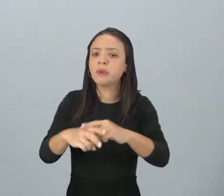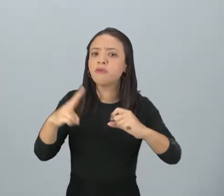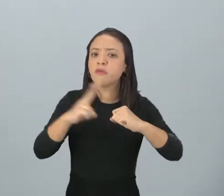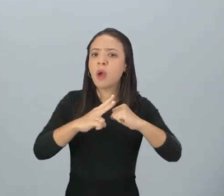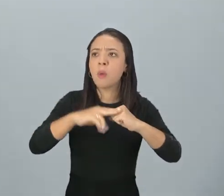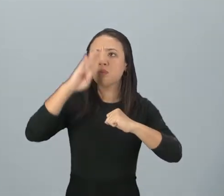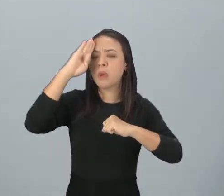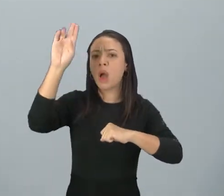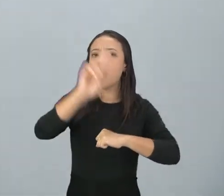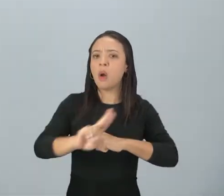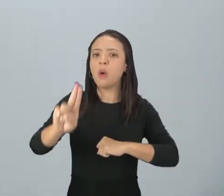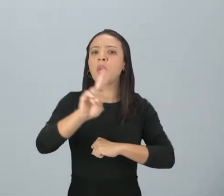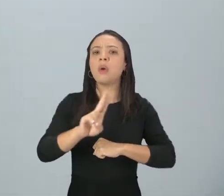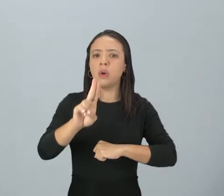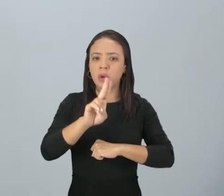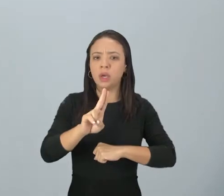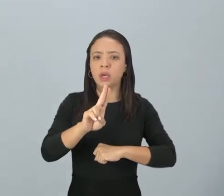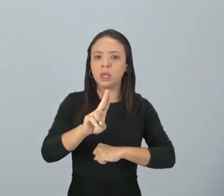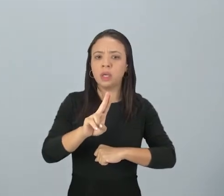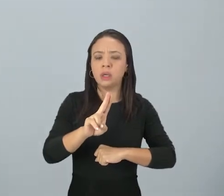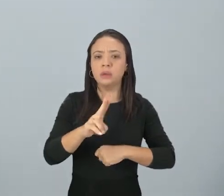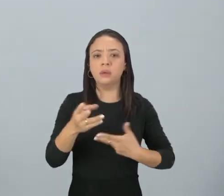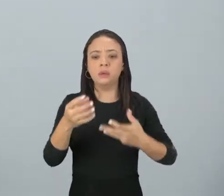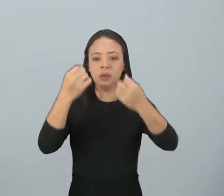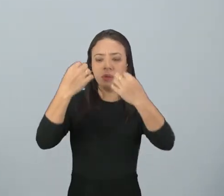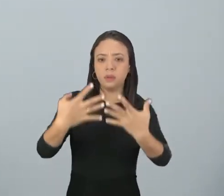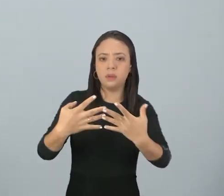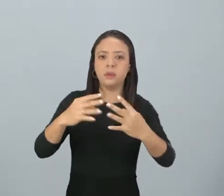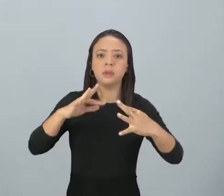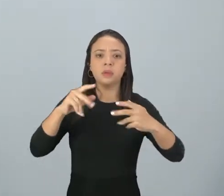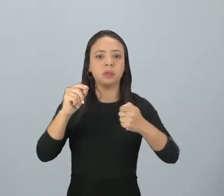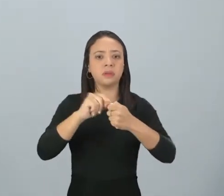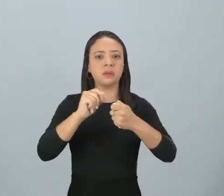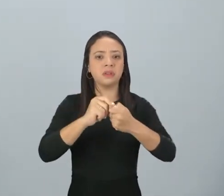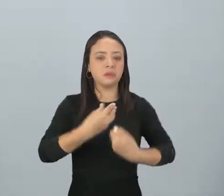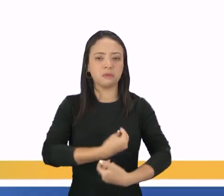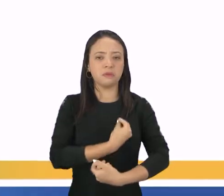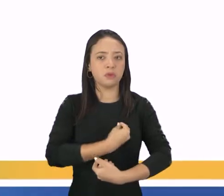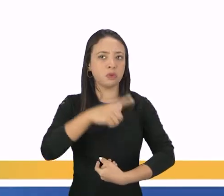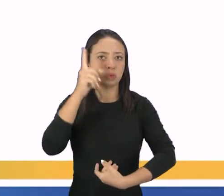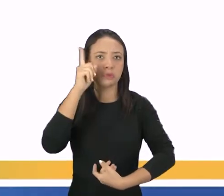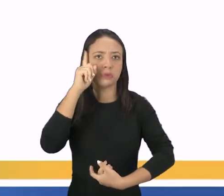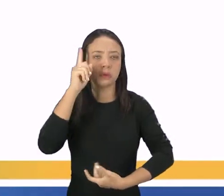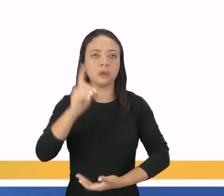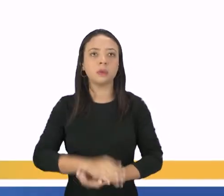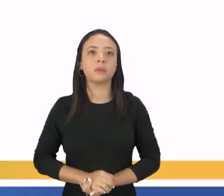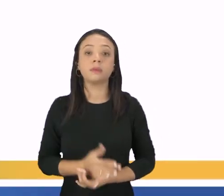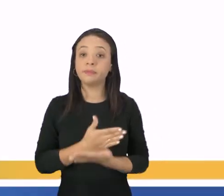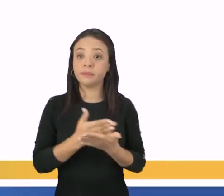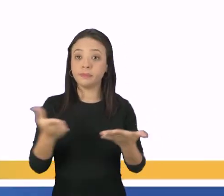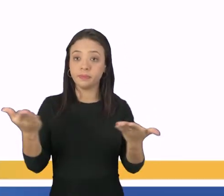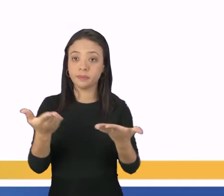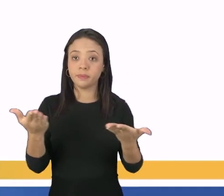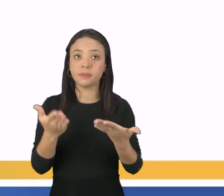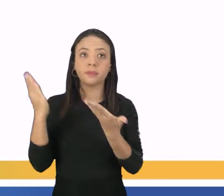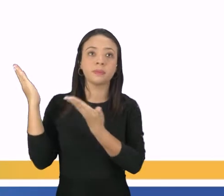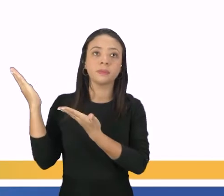verbos utilizados para definir algumas ações cotidianas. Então, começamos a